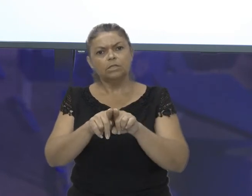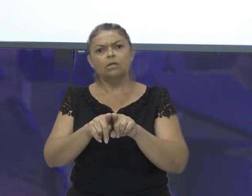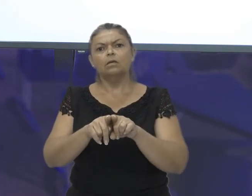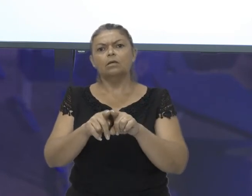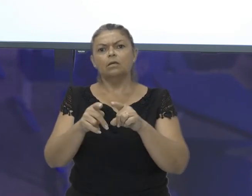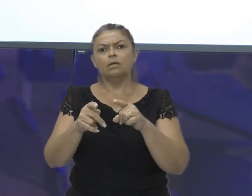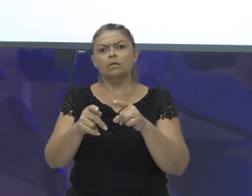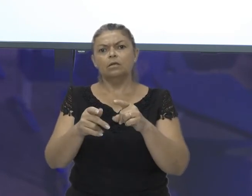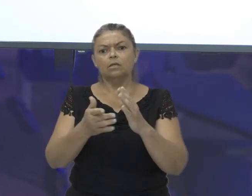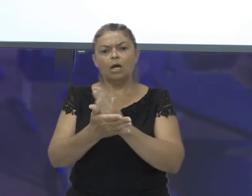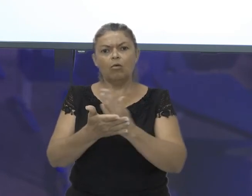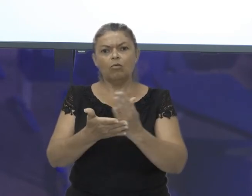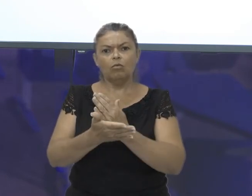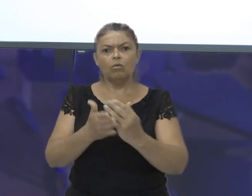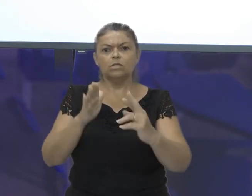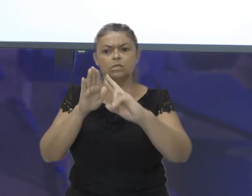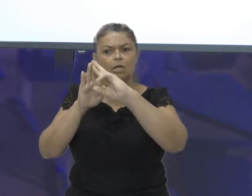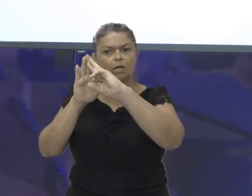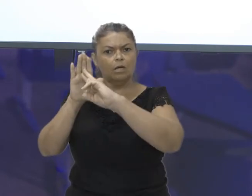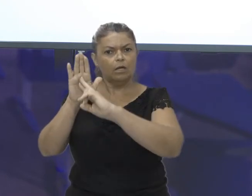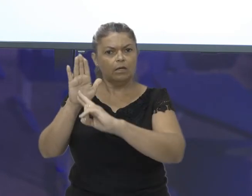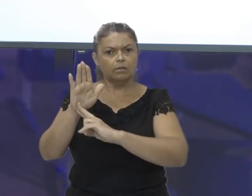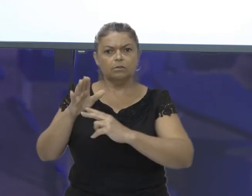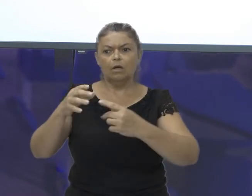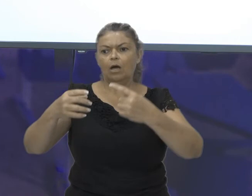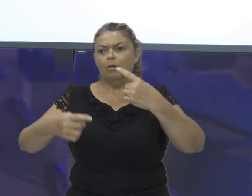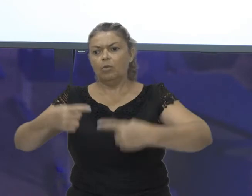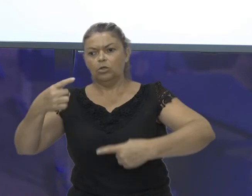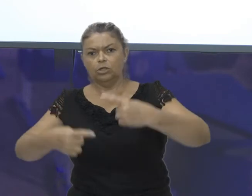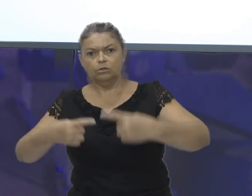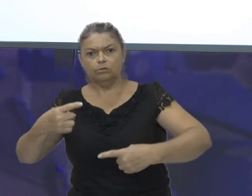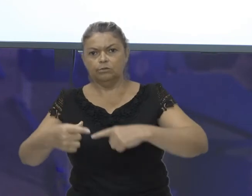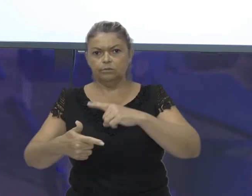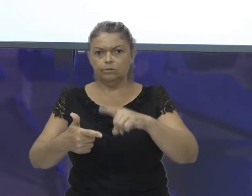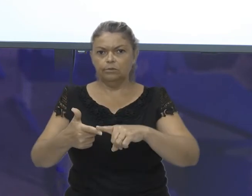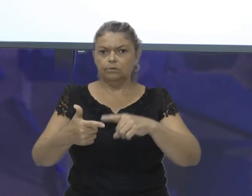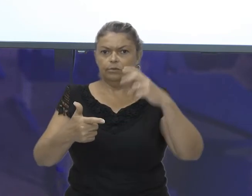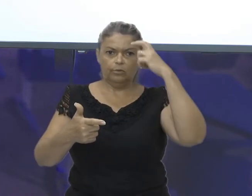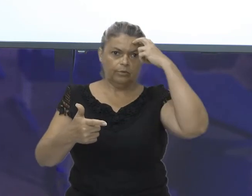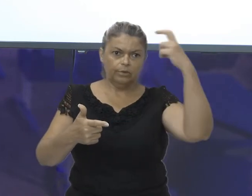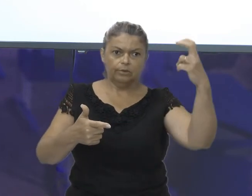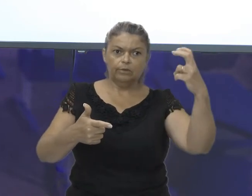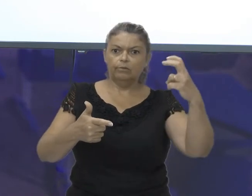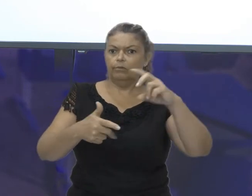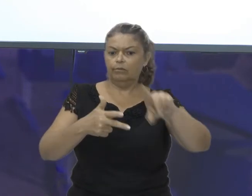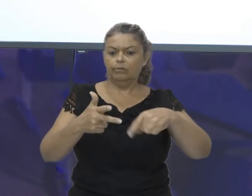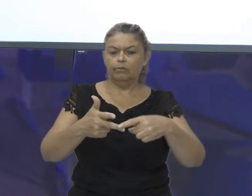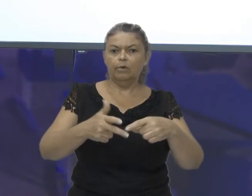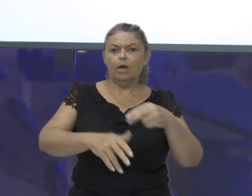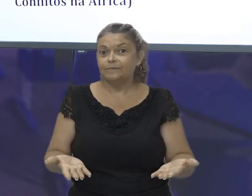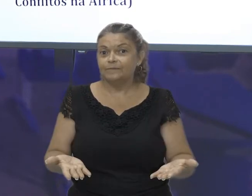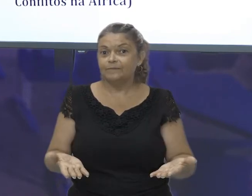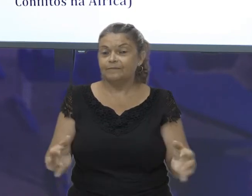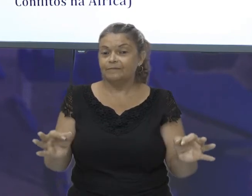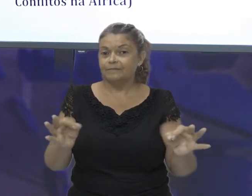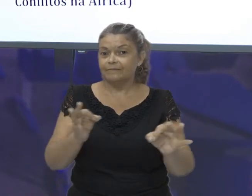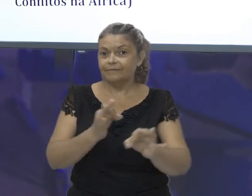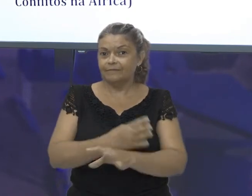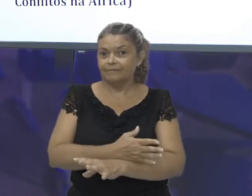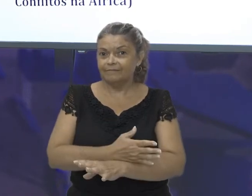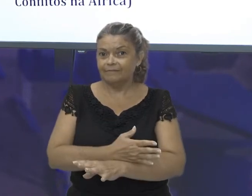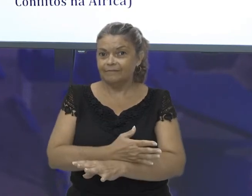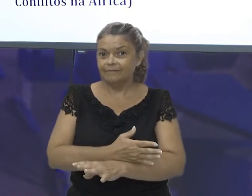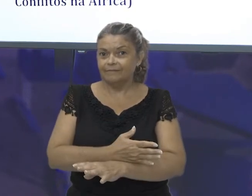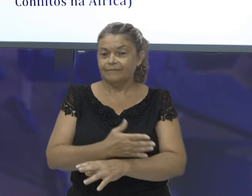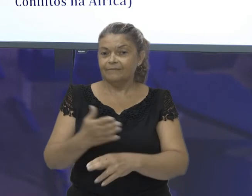e de seus acordos, sejam eles políticos, culturais, étnicos, tá certo? Pois